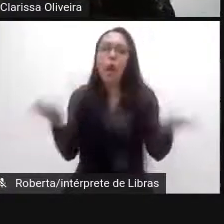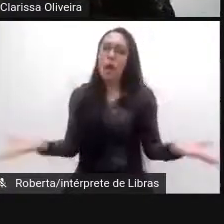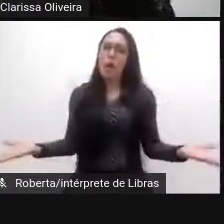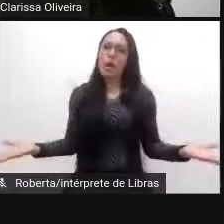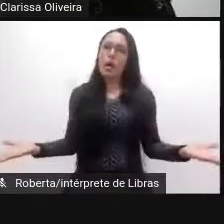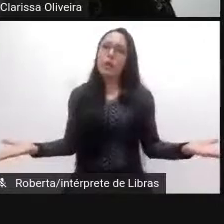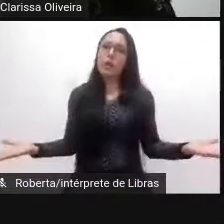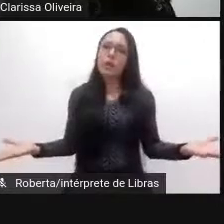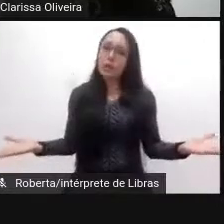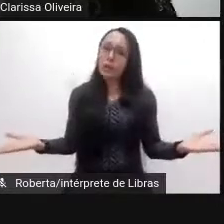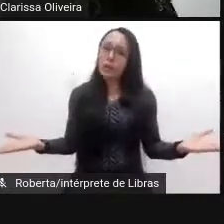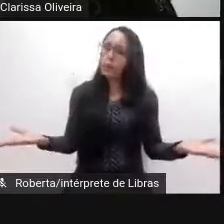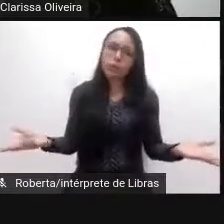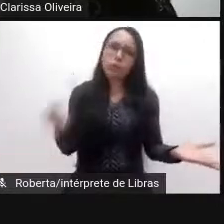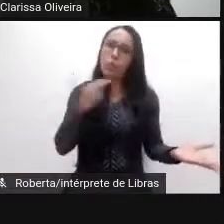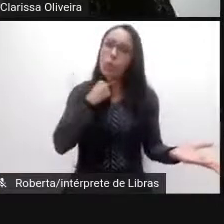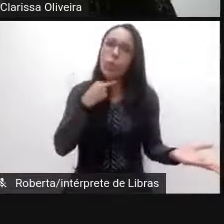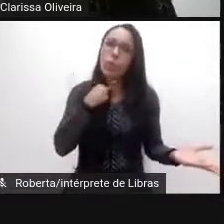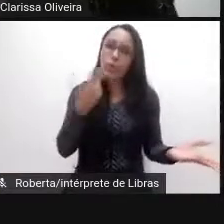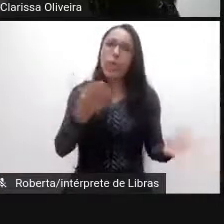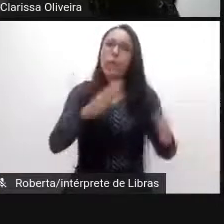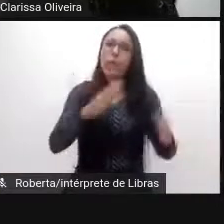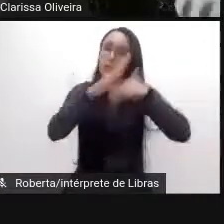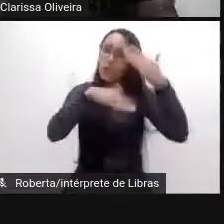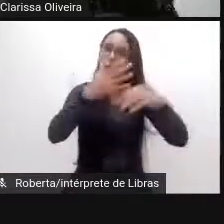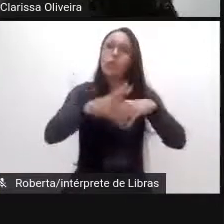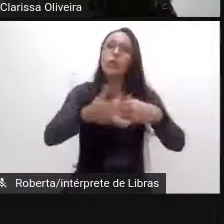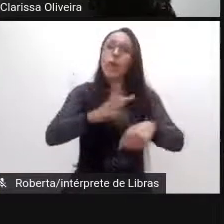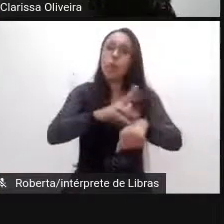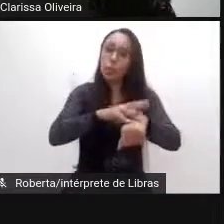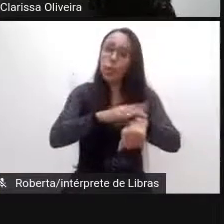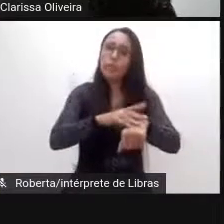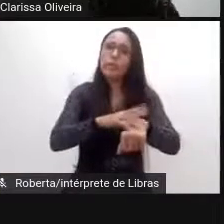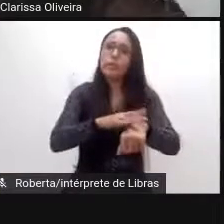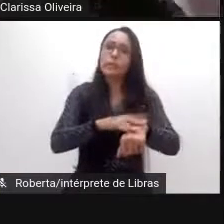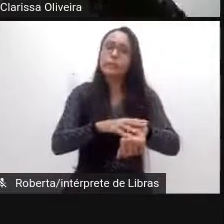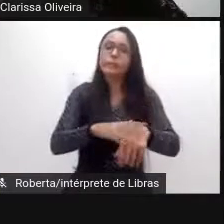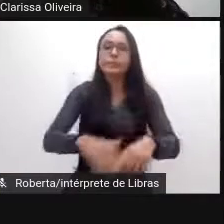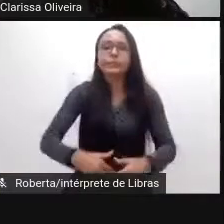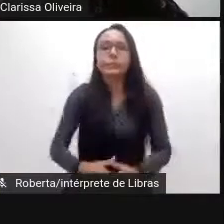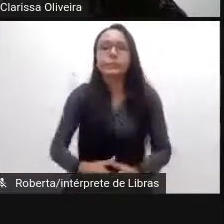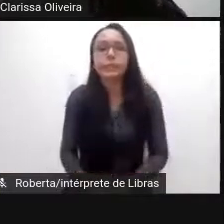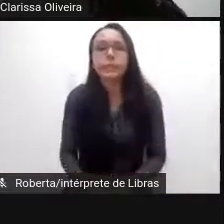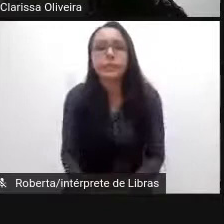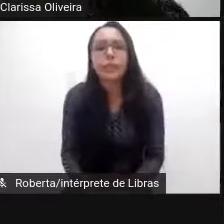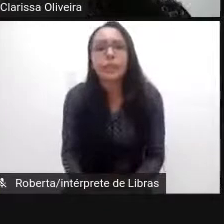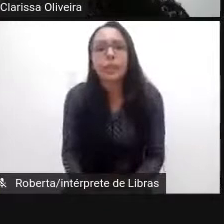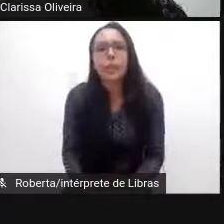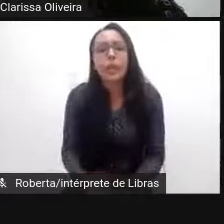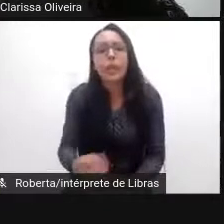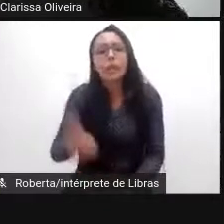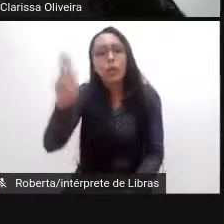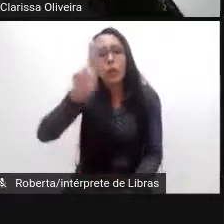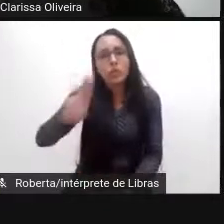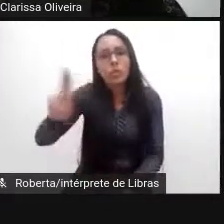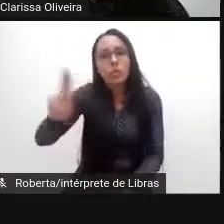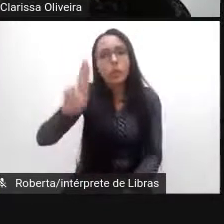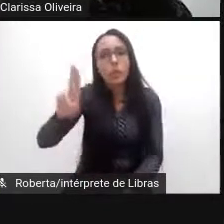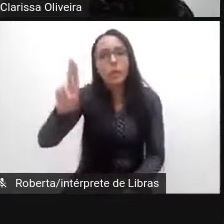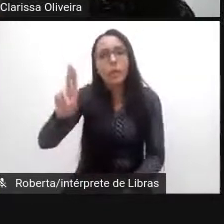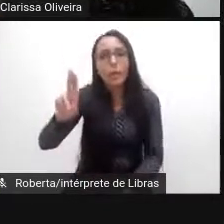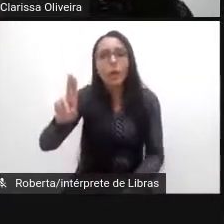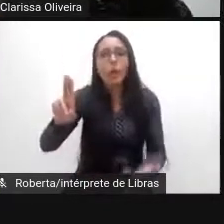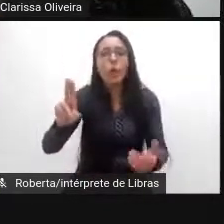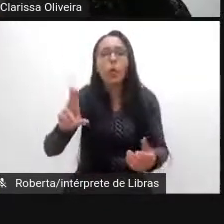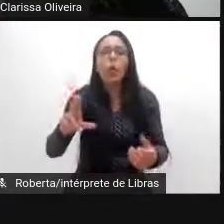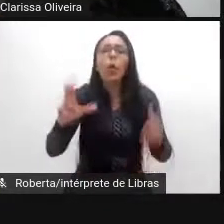sério risco de desenvolver a doença. Então, vamos lá. A gente usa mais a lavagem das mãos com